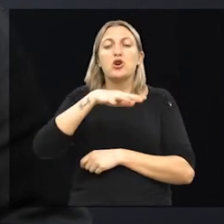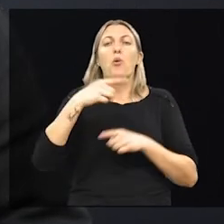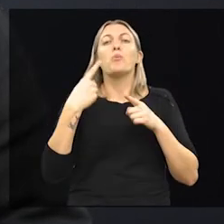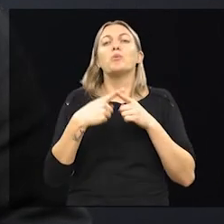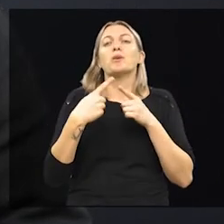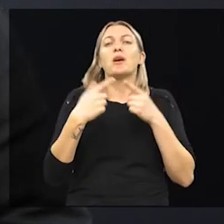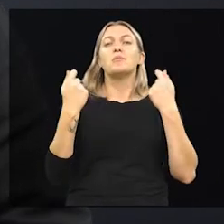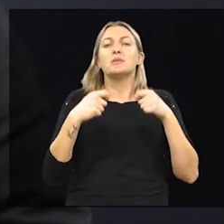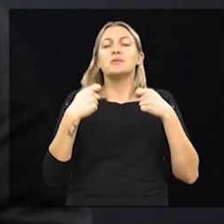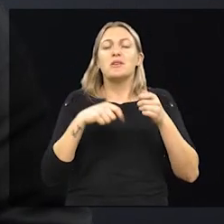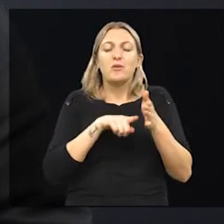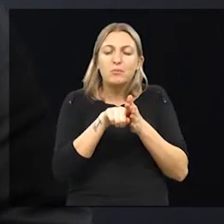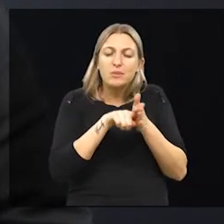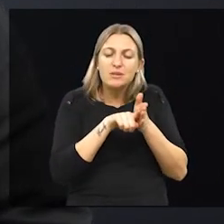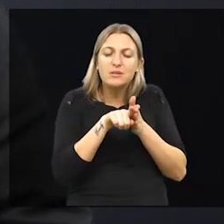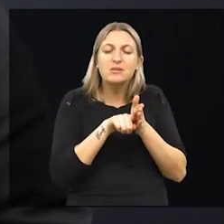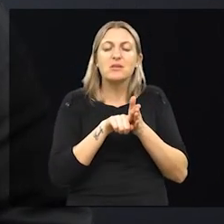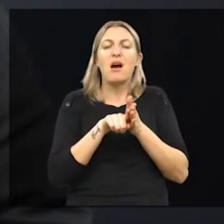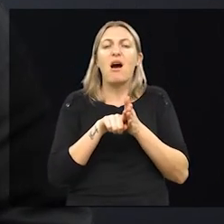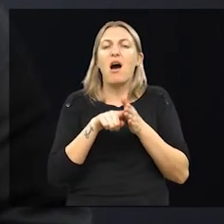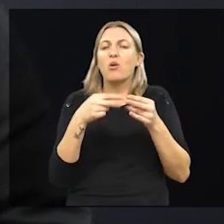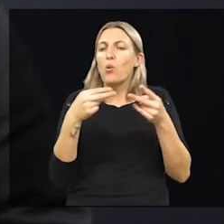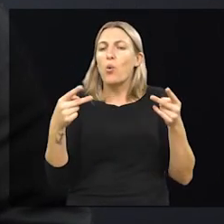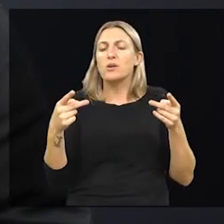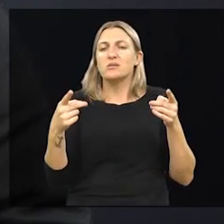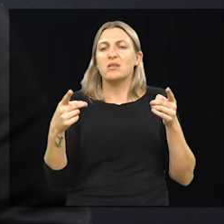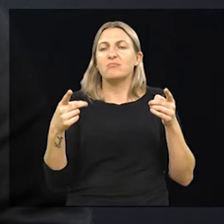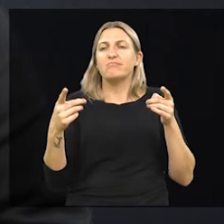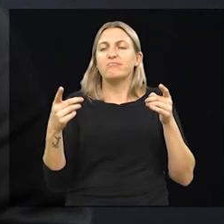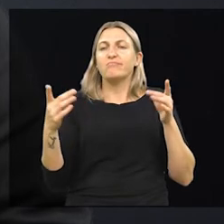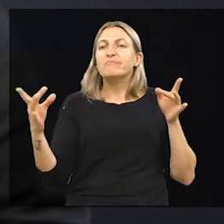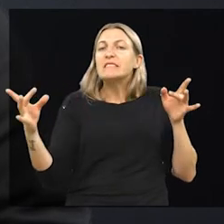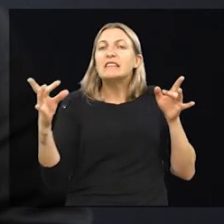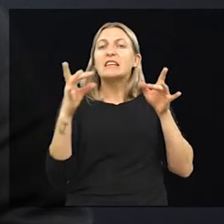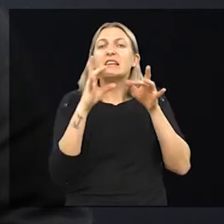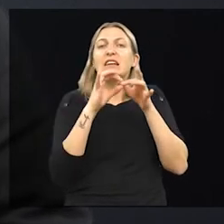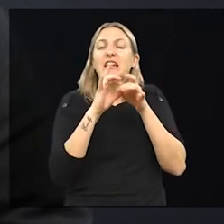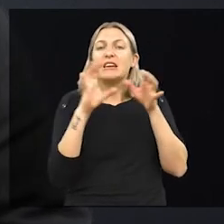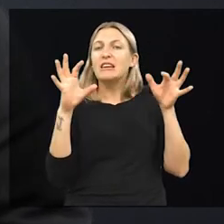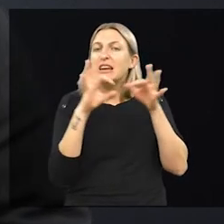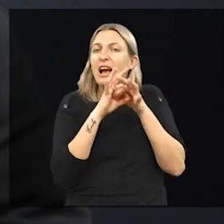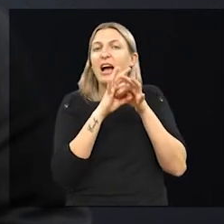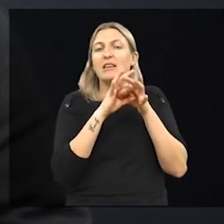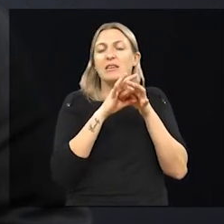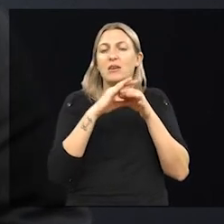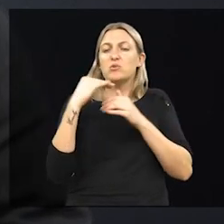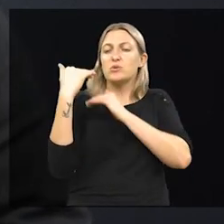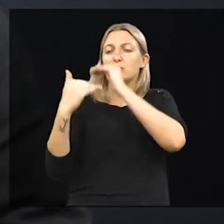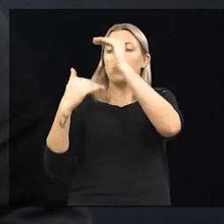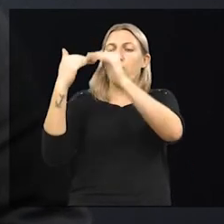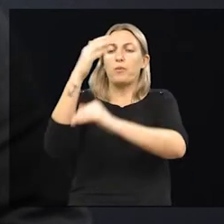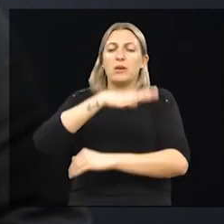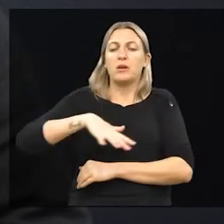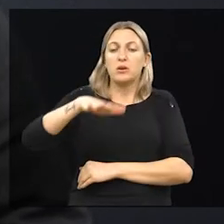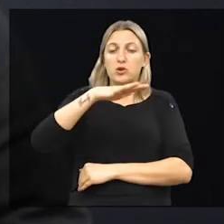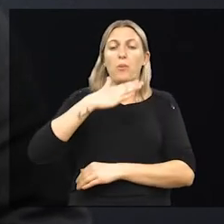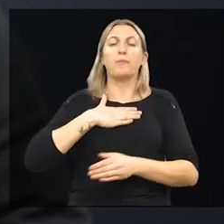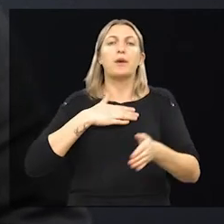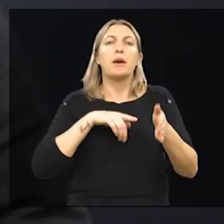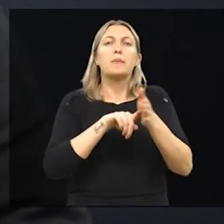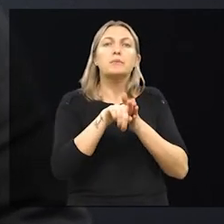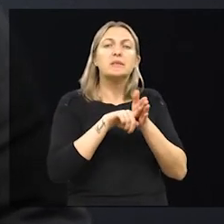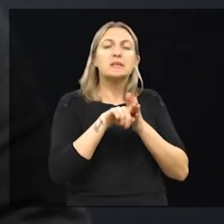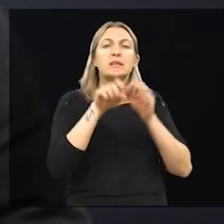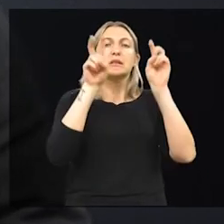minha dissertação que é claro era dentro da minha área de atuação é que era a a indústria do vestuário mas eu tive que